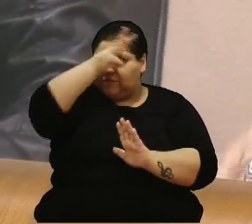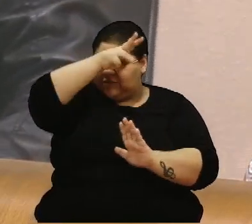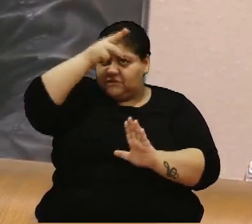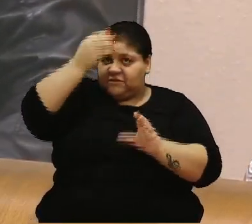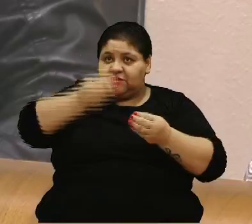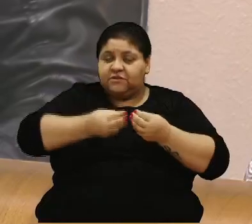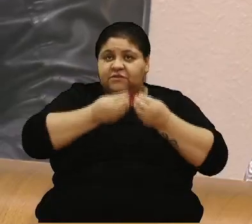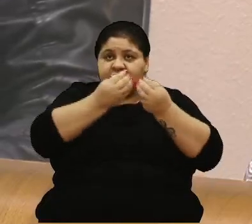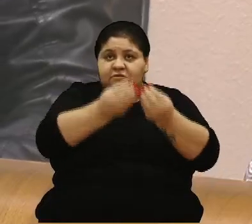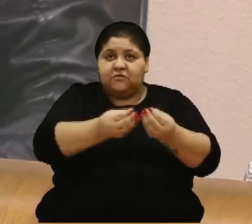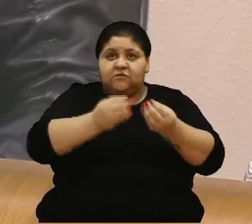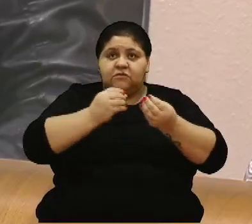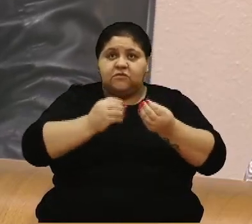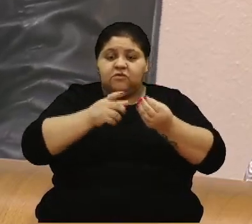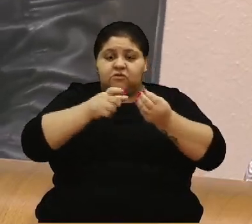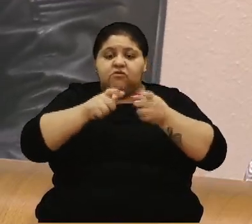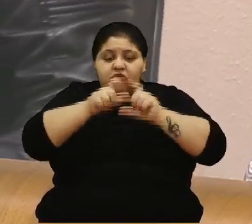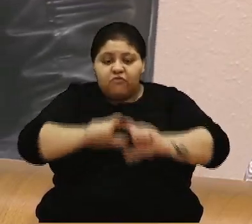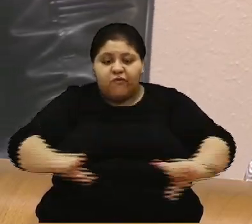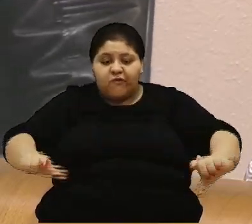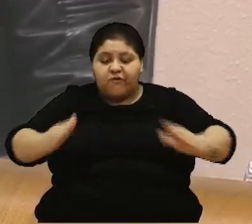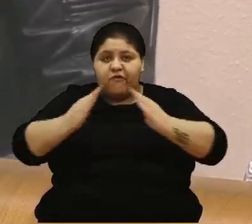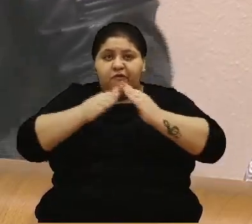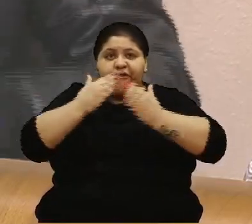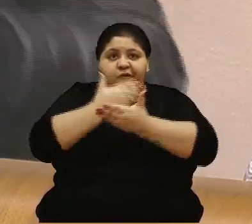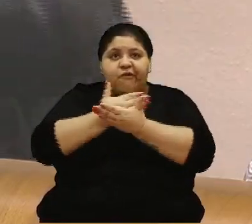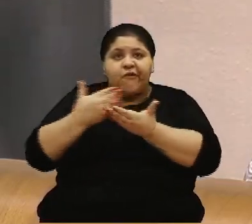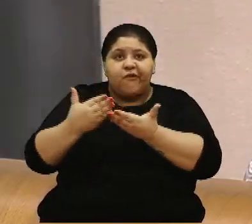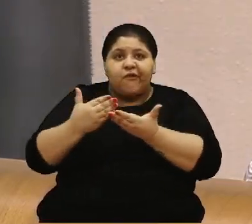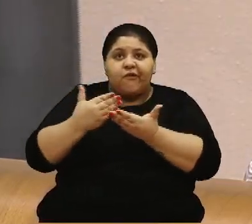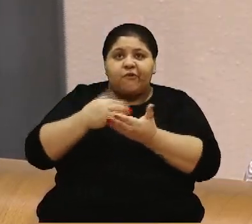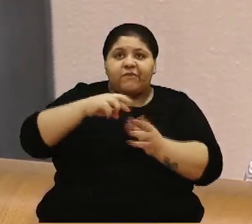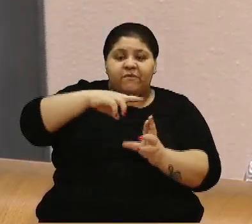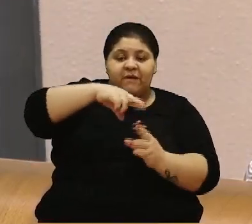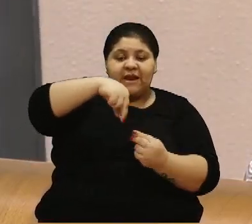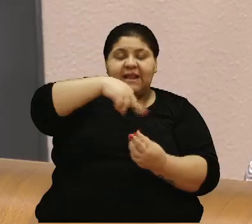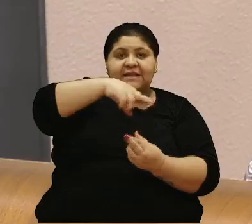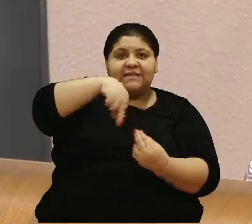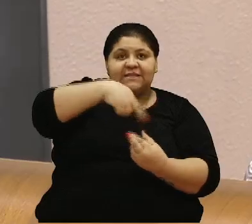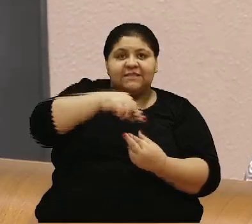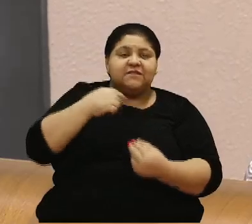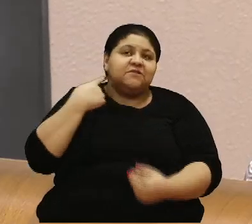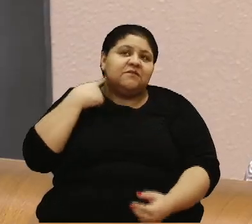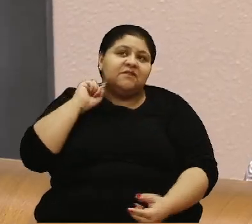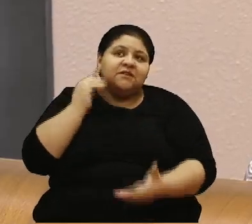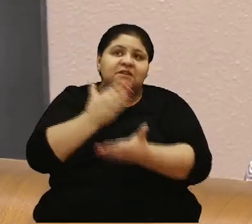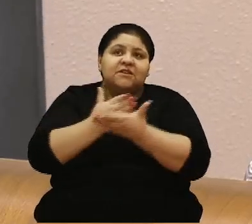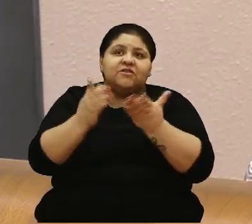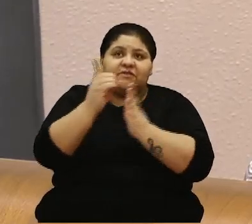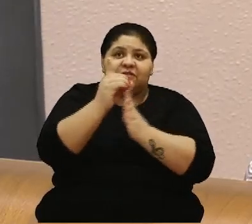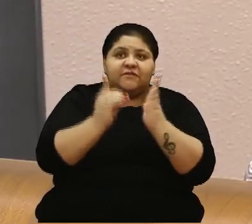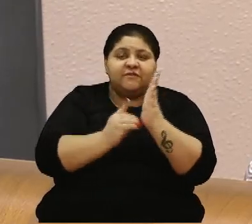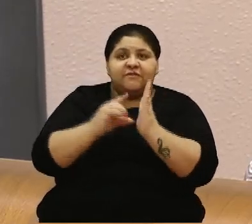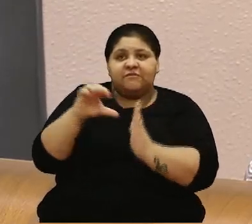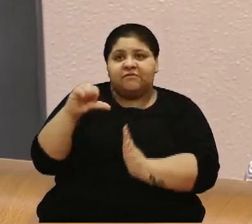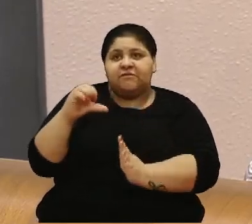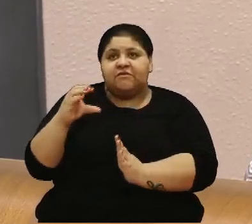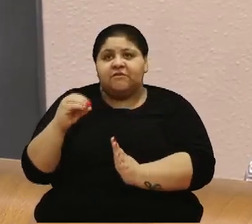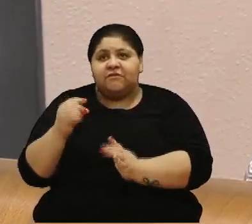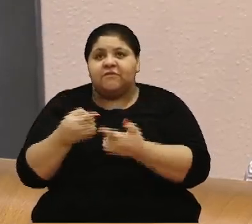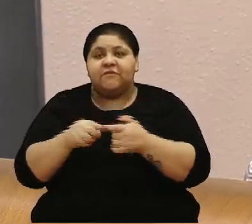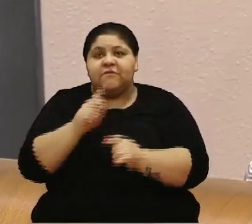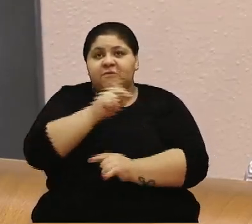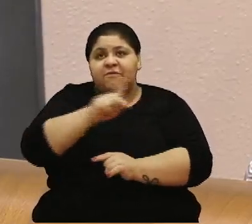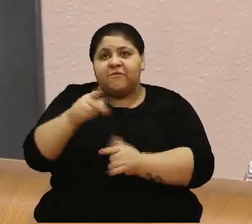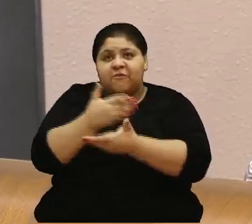do aterro sanitário. E lá em casa nós começamos a reciclar lixo no início da década de 90. Mas é que a prof